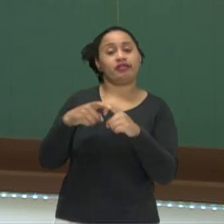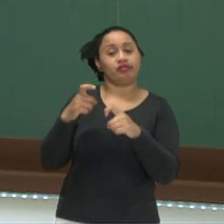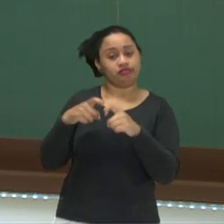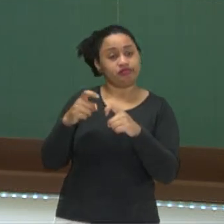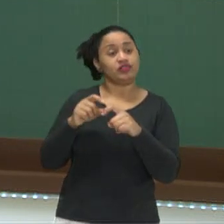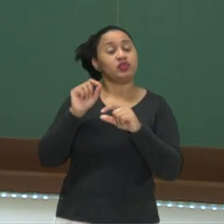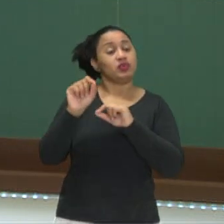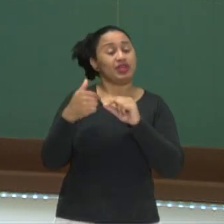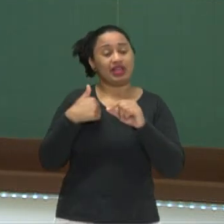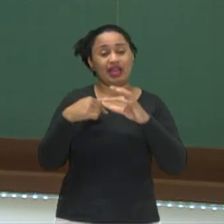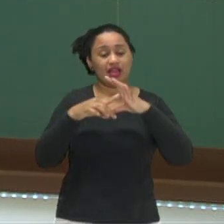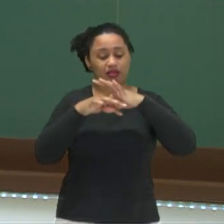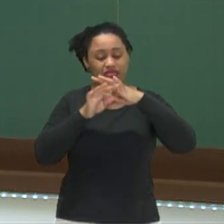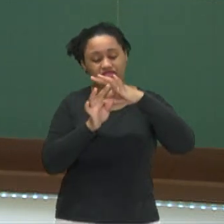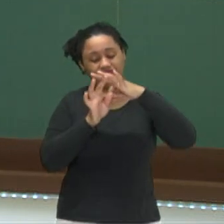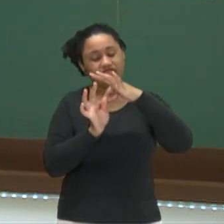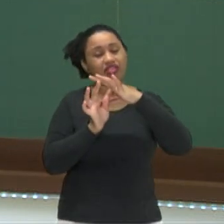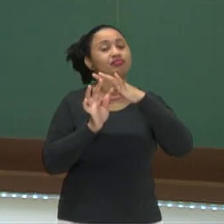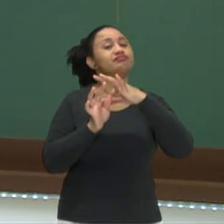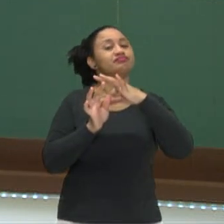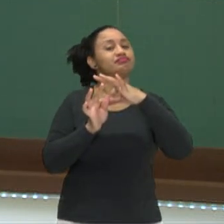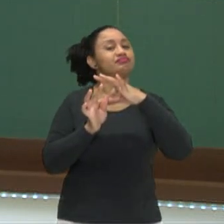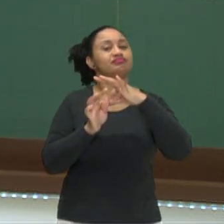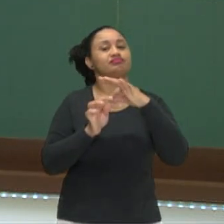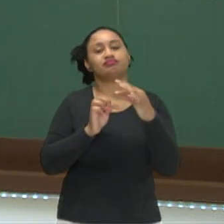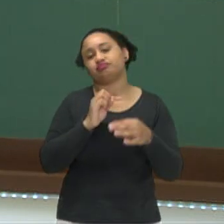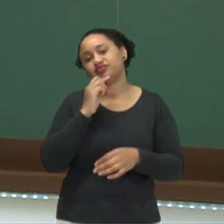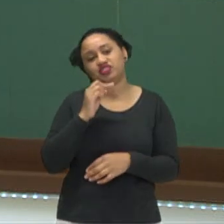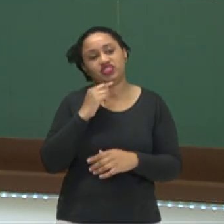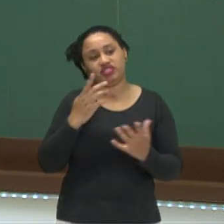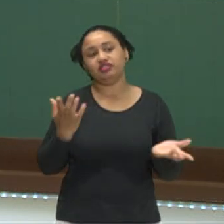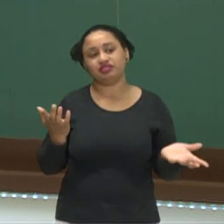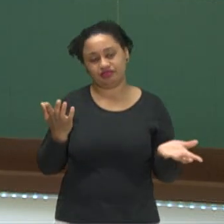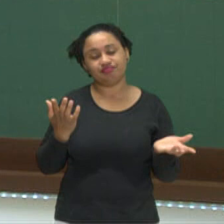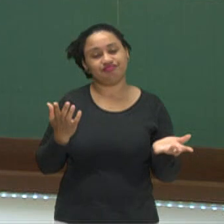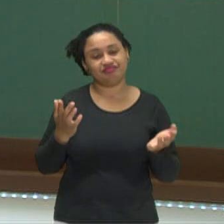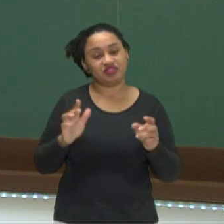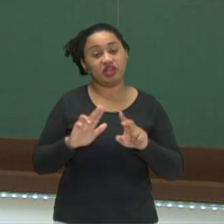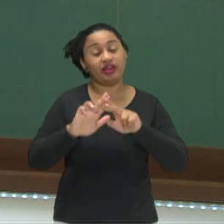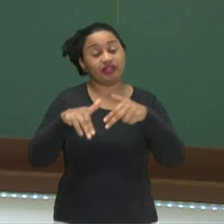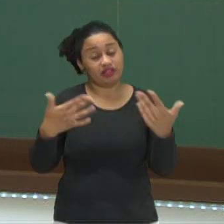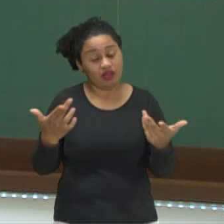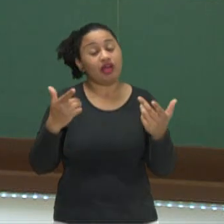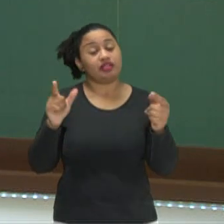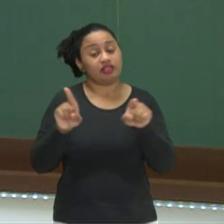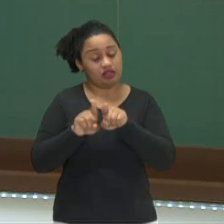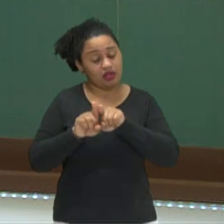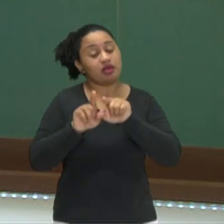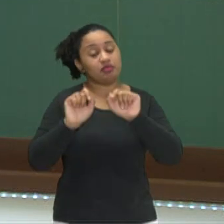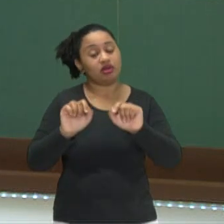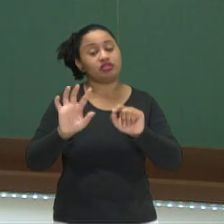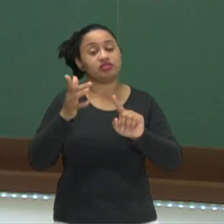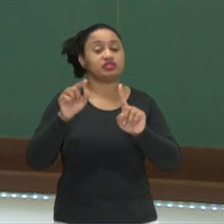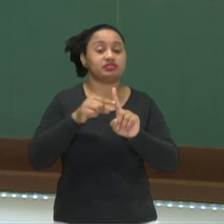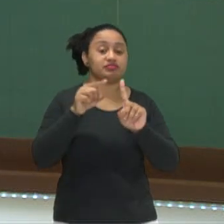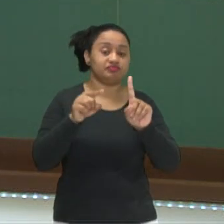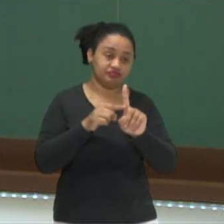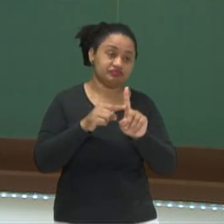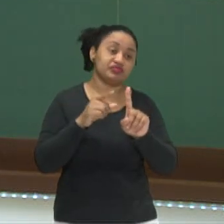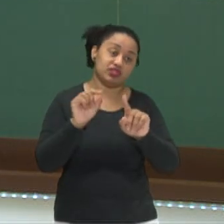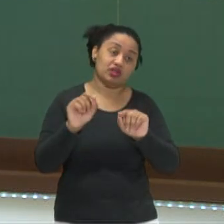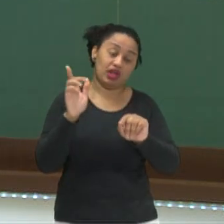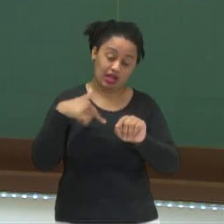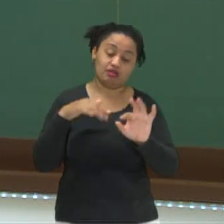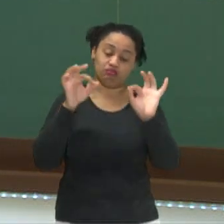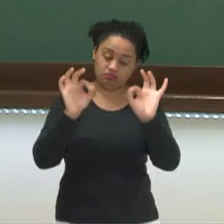esse DIU escapar do lugar ali, ele já não vai ser eficaz. E aí sim, pode acontecer uma gravidez. Então, eles são